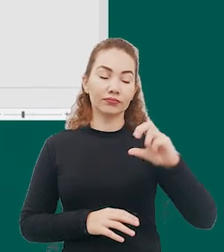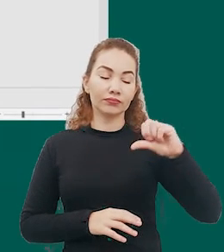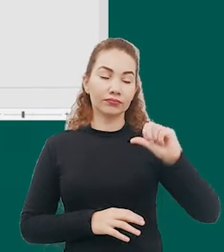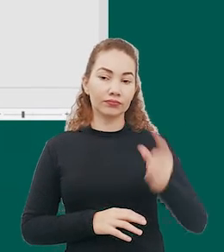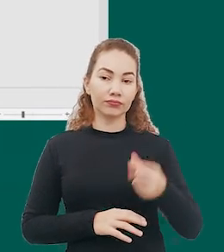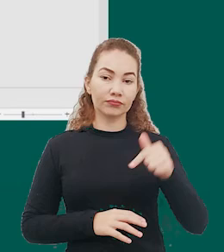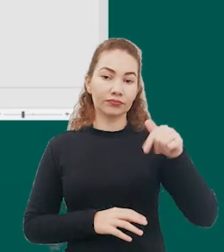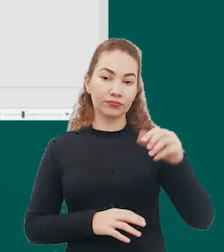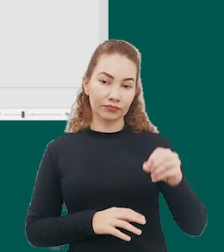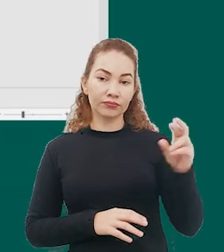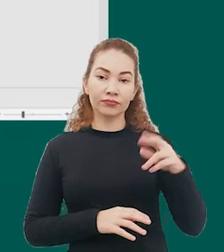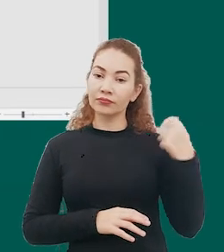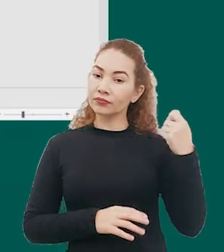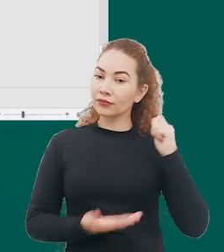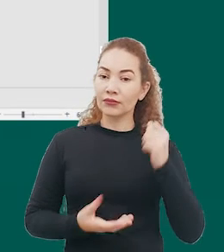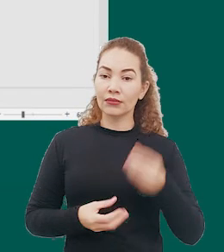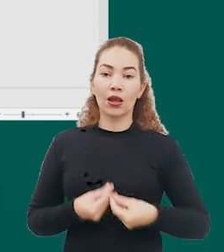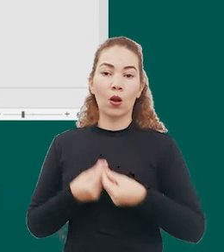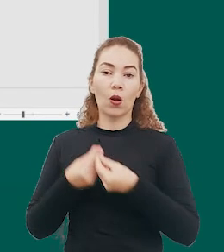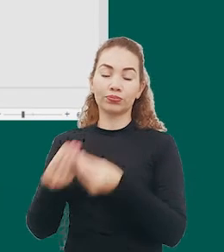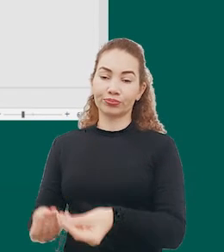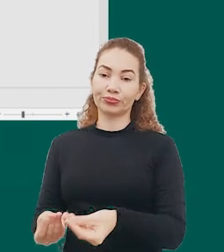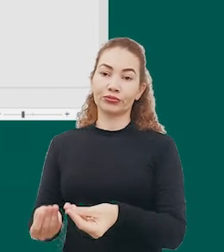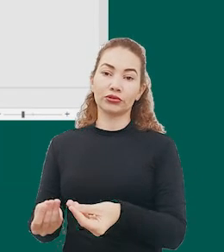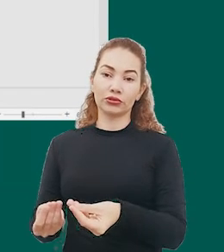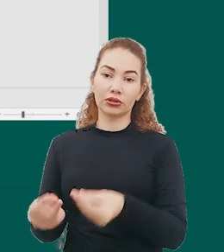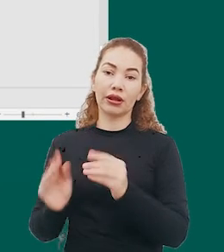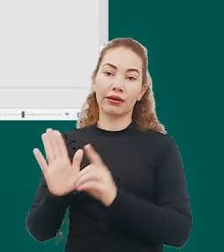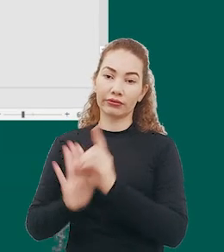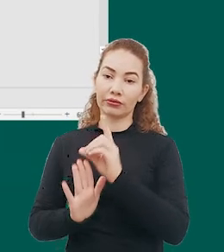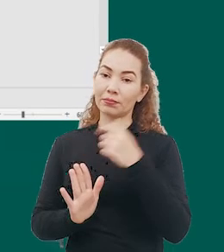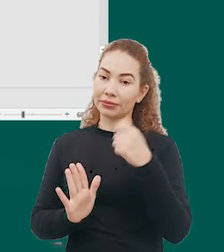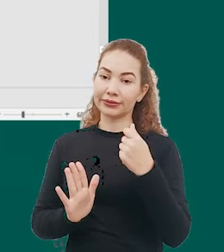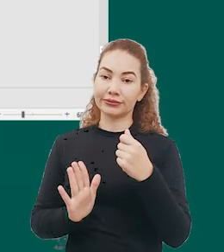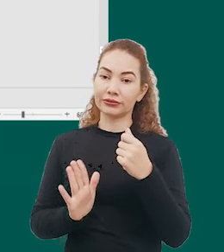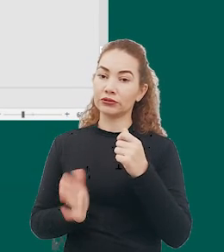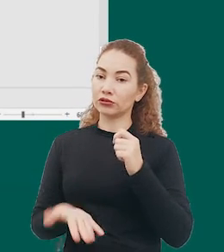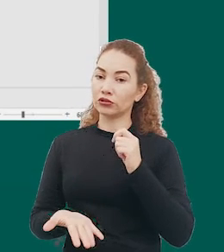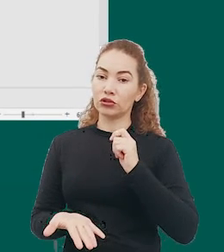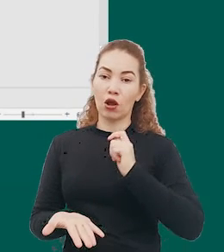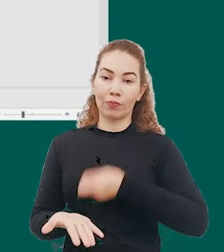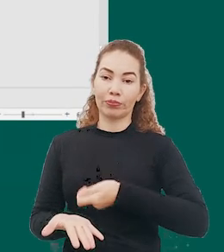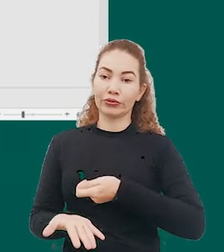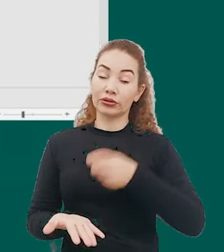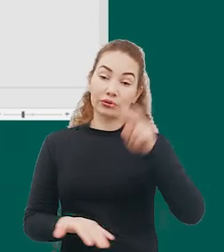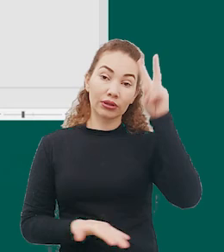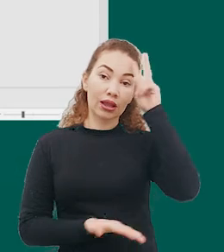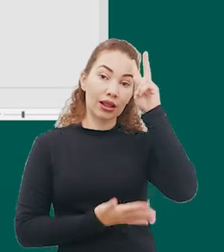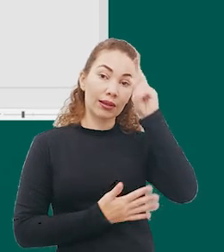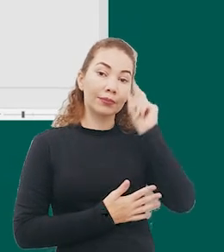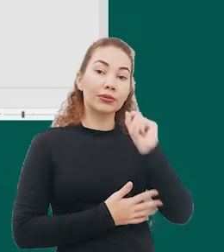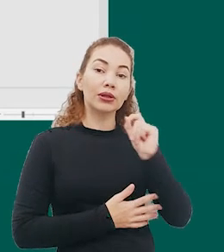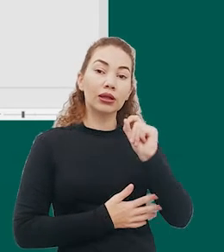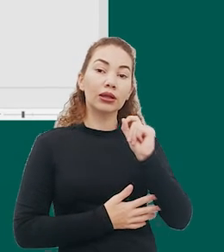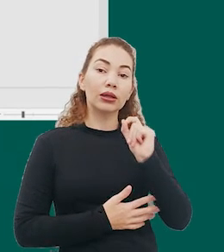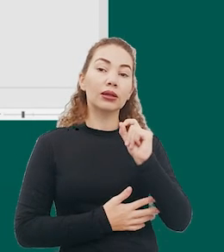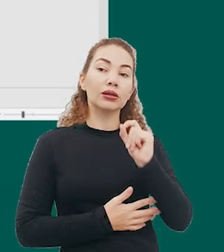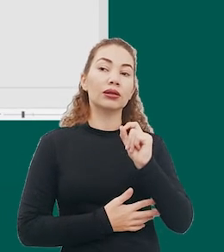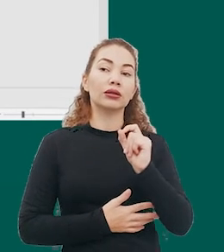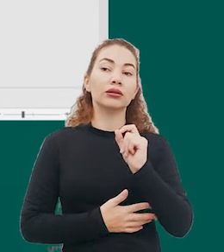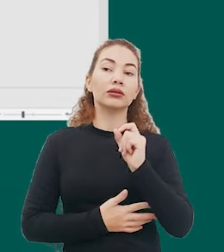28.559,70 estão obrigados à entrega da declaração. Lembrem-se que, referente ao